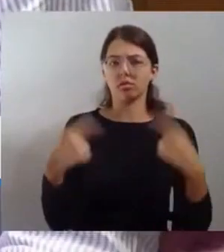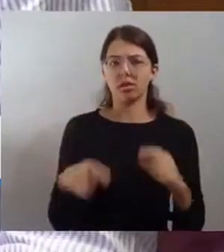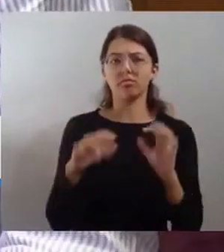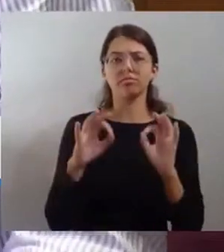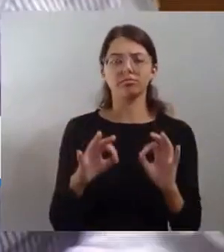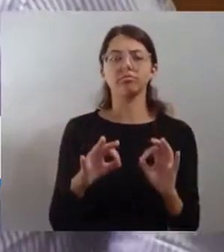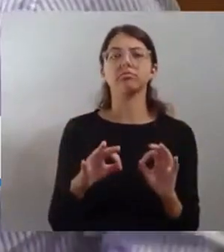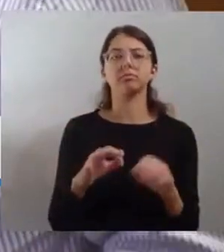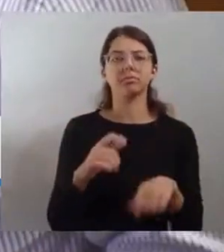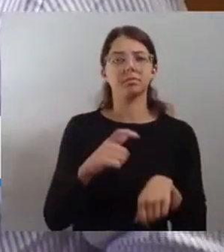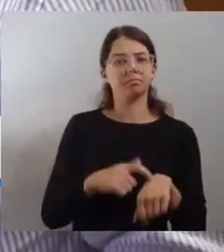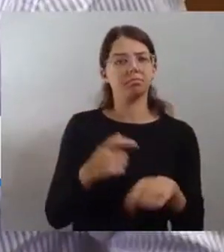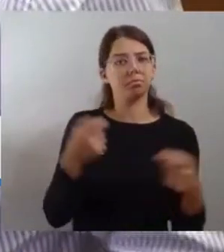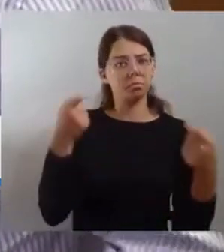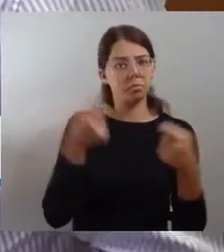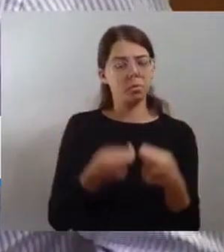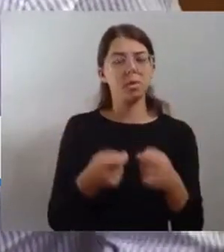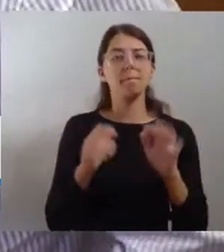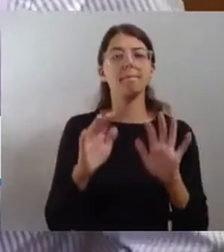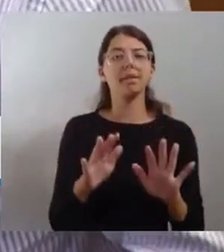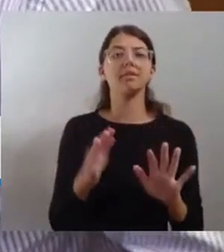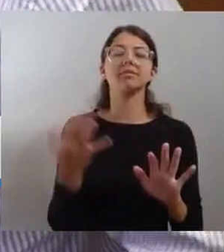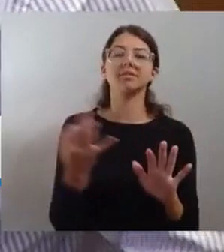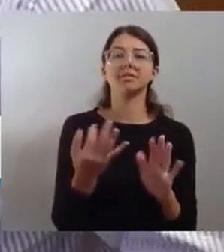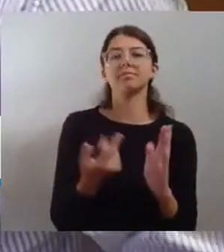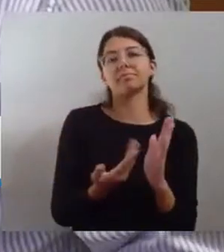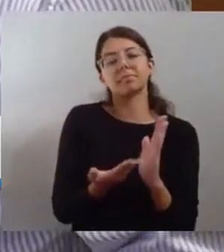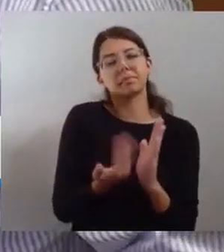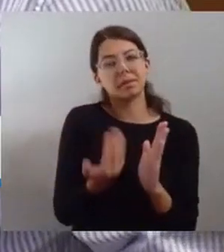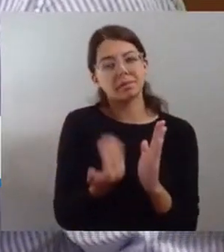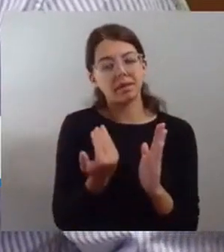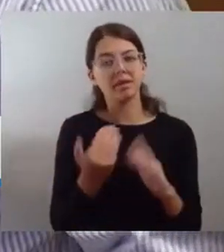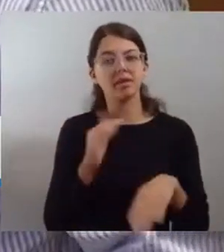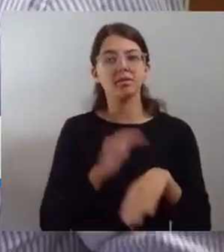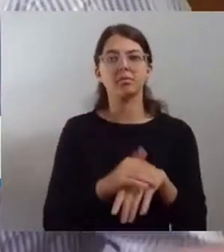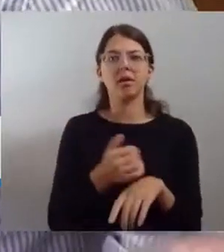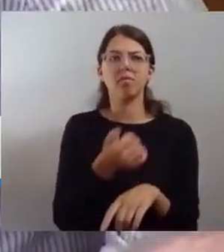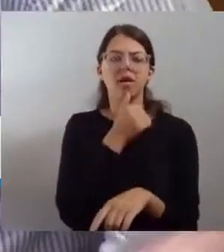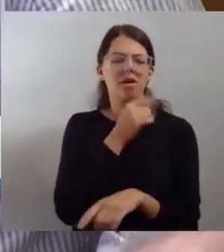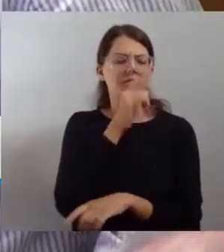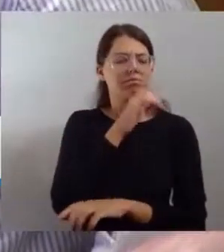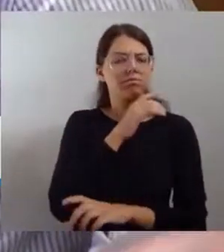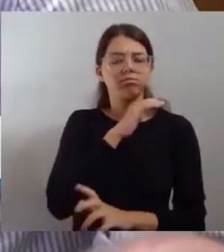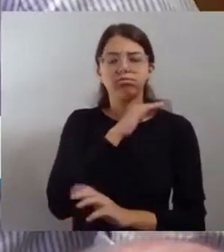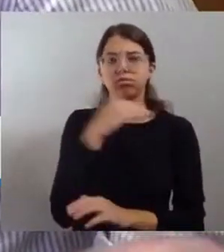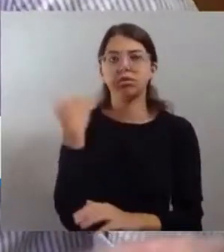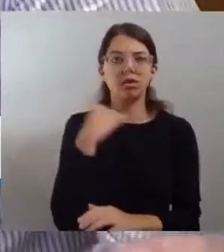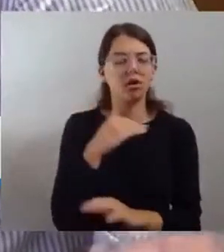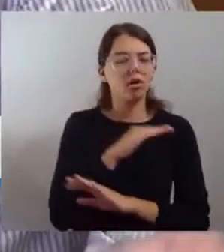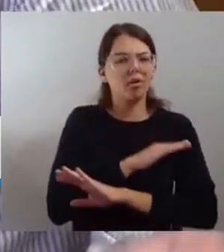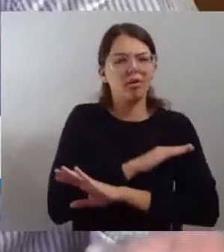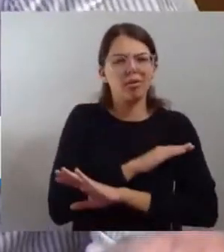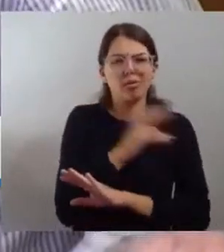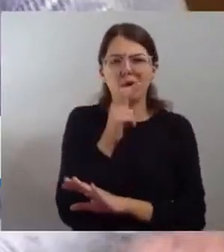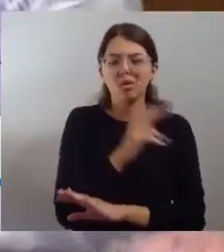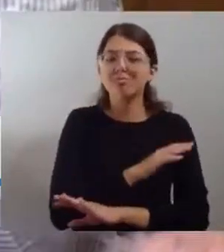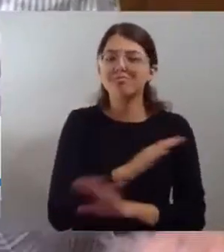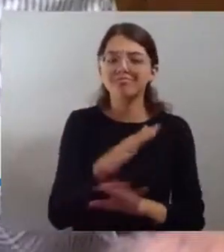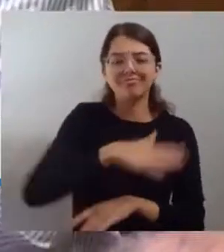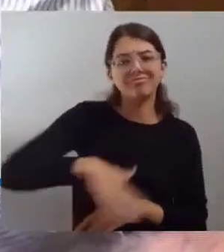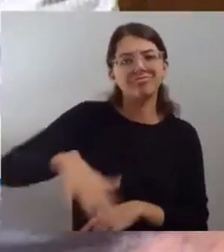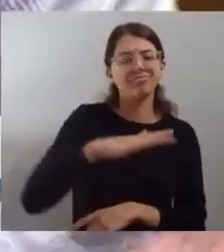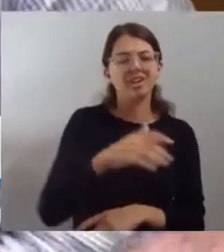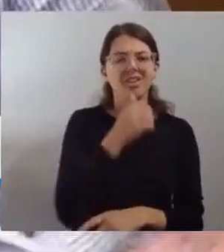apresentar, também achamos que peca por escasso face à magnitude do horror, do terror e da violência que graça na região e que, tudo